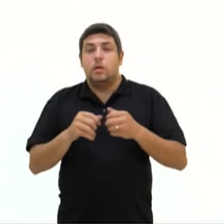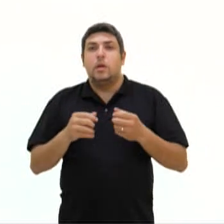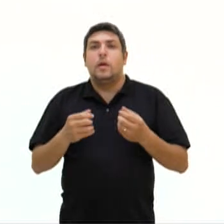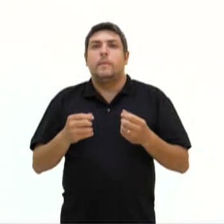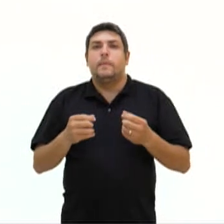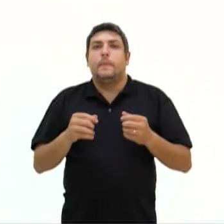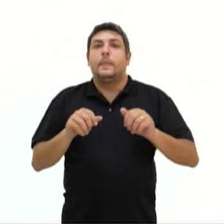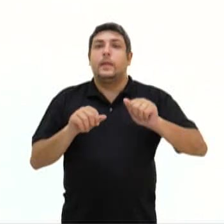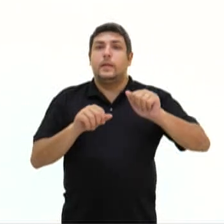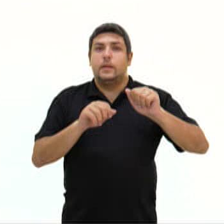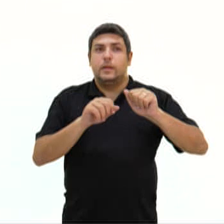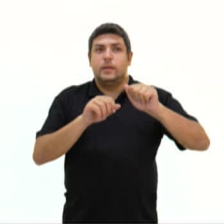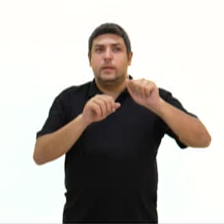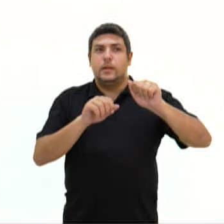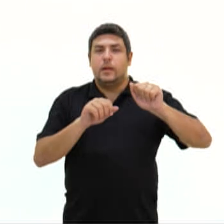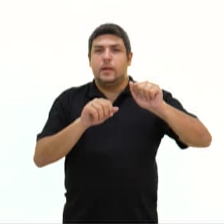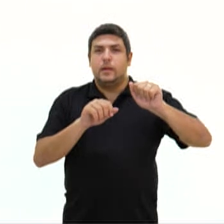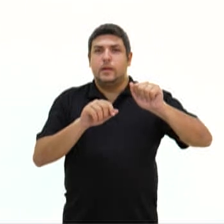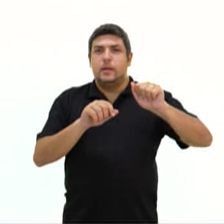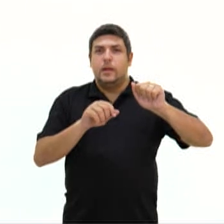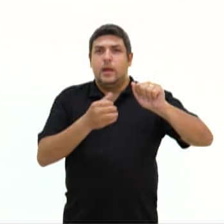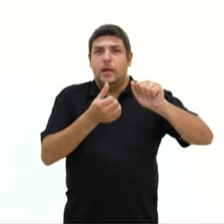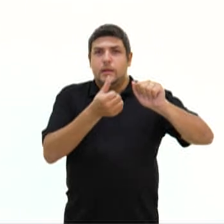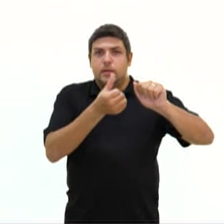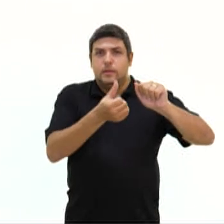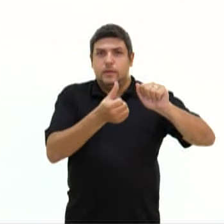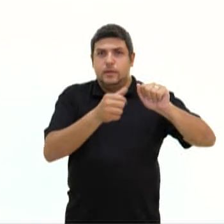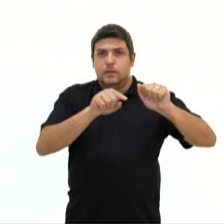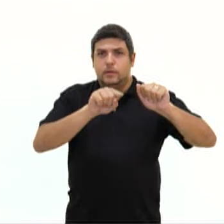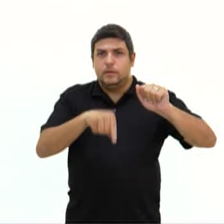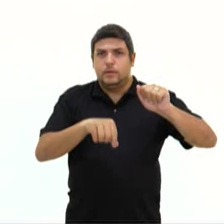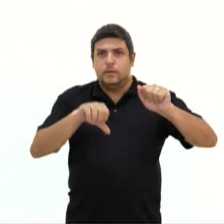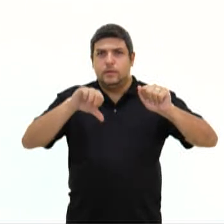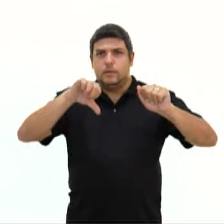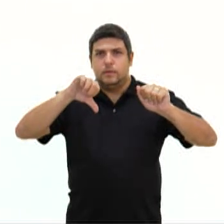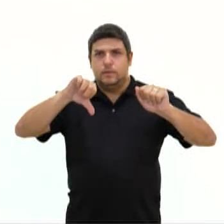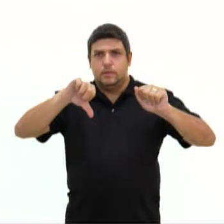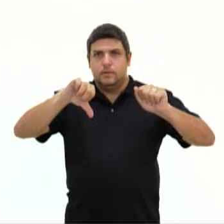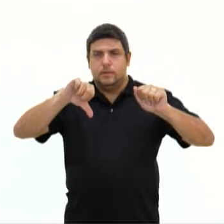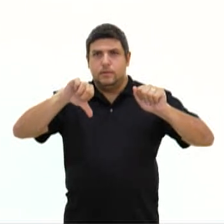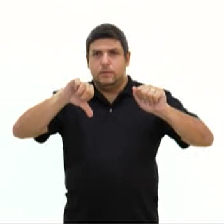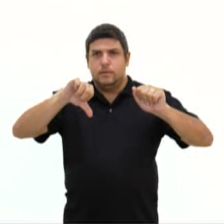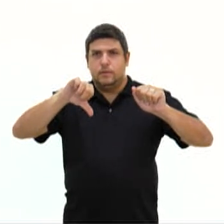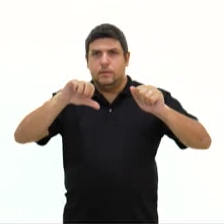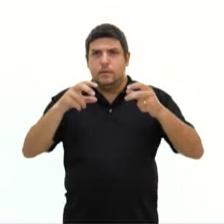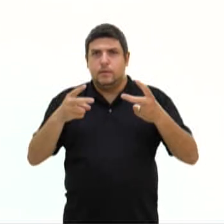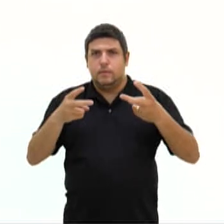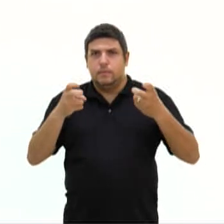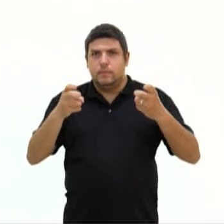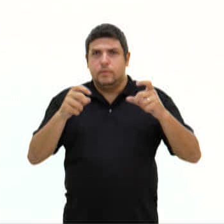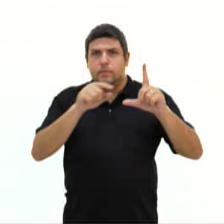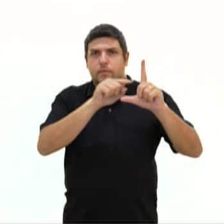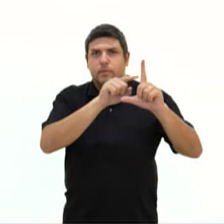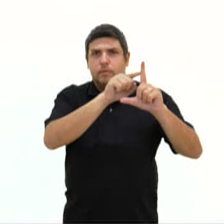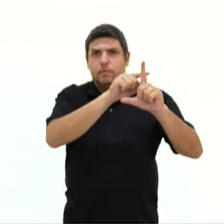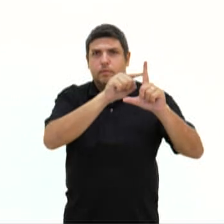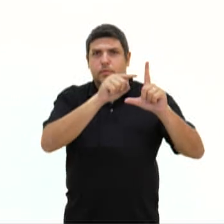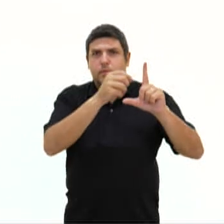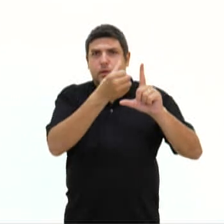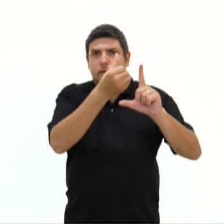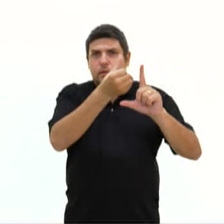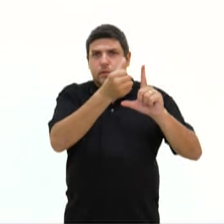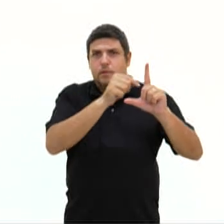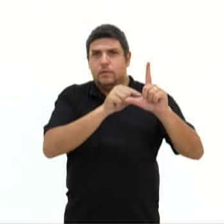tem um triângulo onde o ponto A é 6 e 9, ó, 6